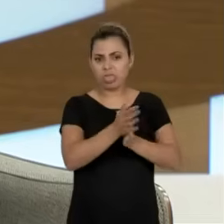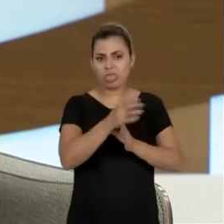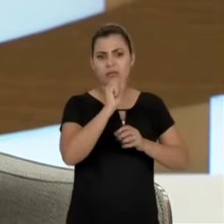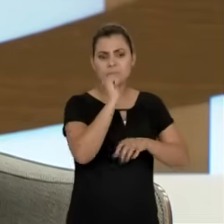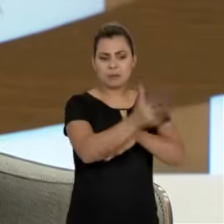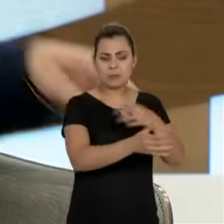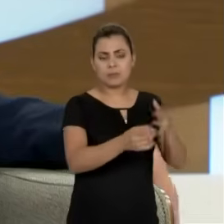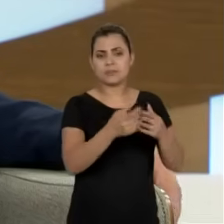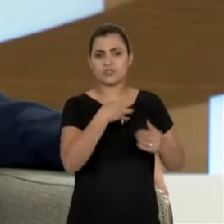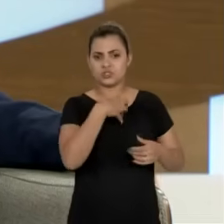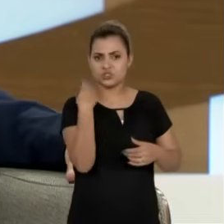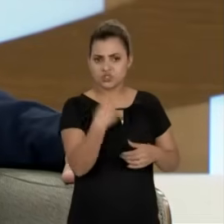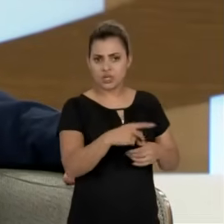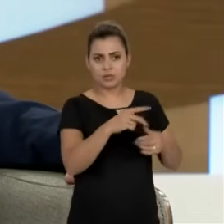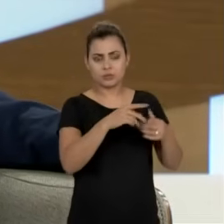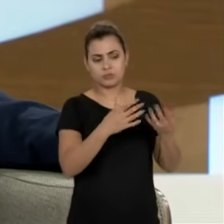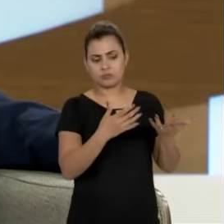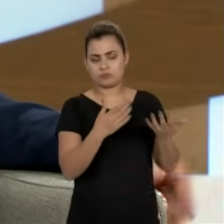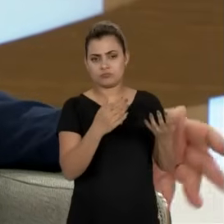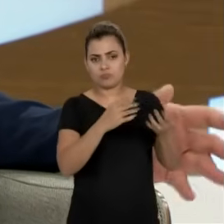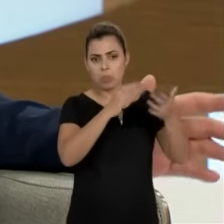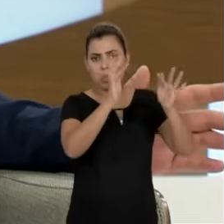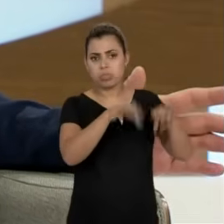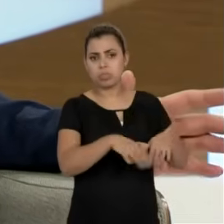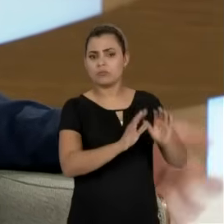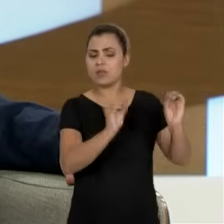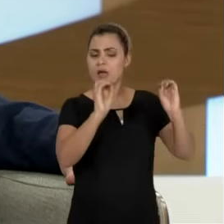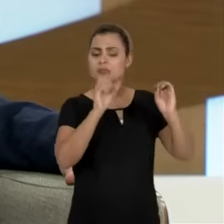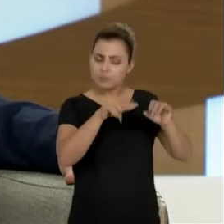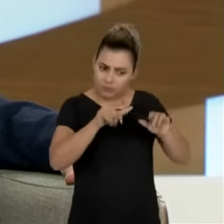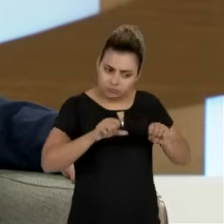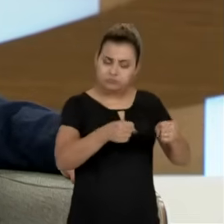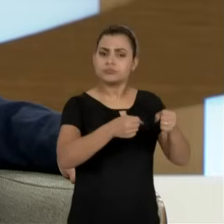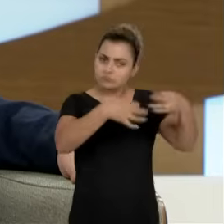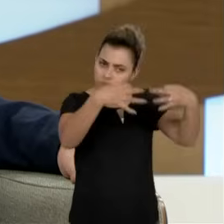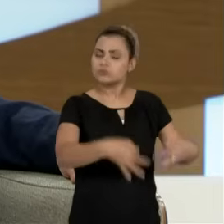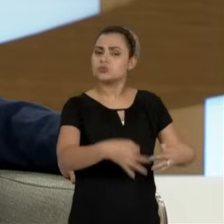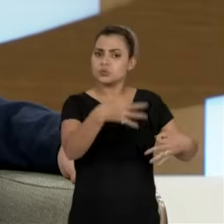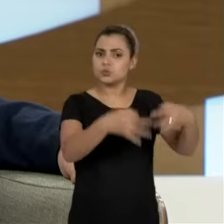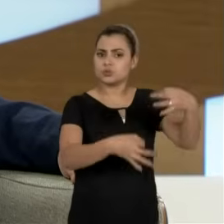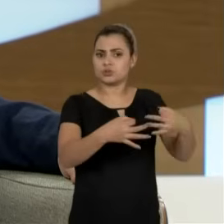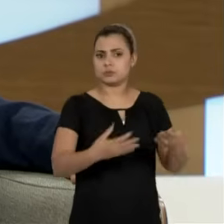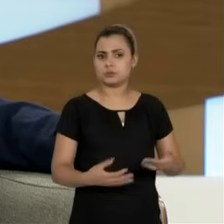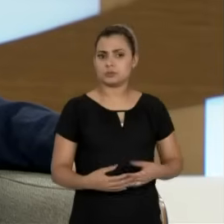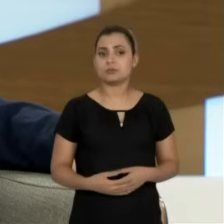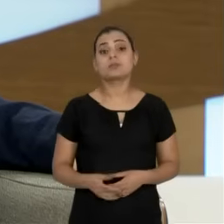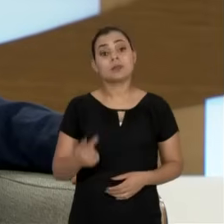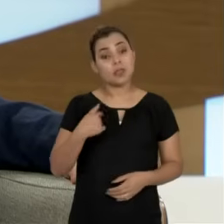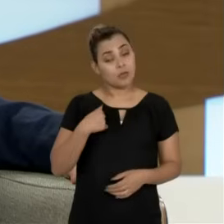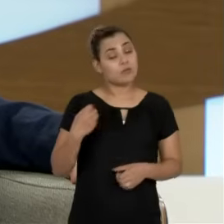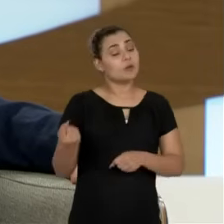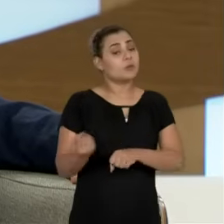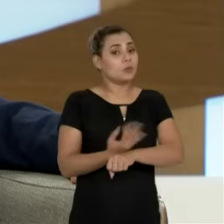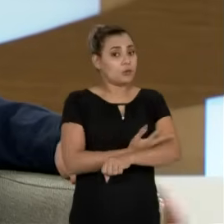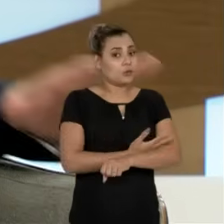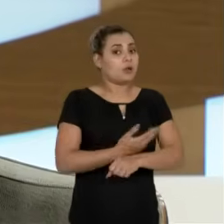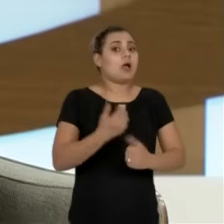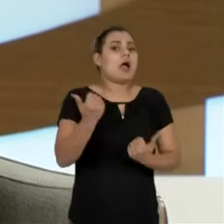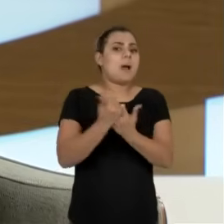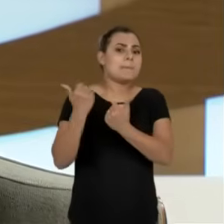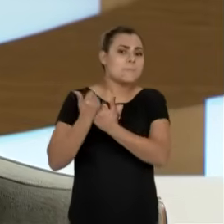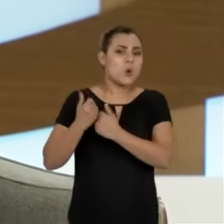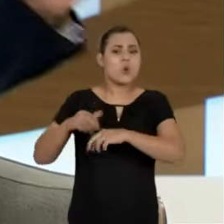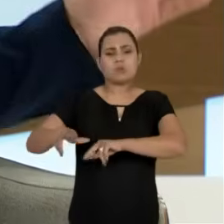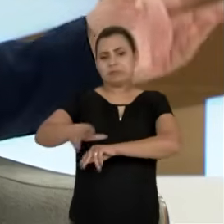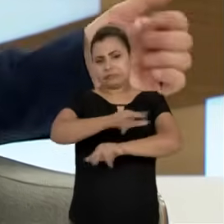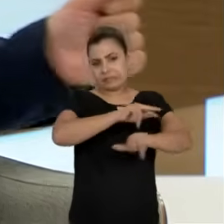que poderia ter terminado, né? Poderia ter sido uma... Olha, eu fiquei muito emocionado com o apoio todo que a gente recebeu de